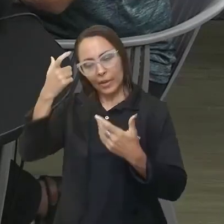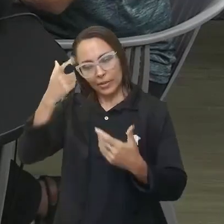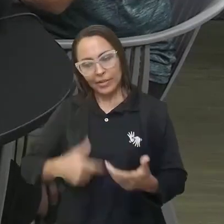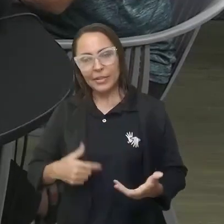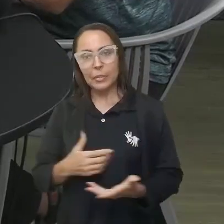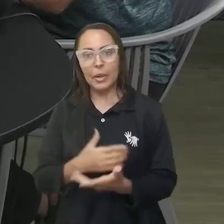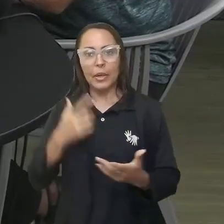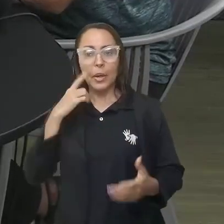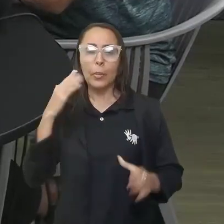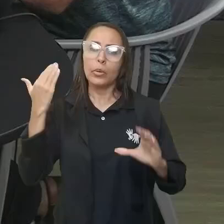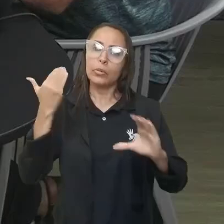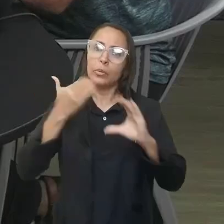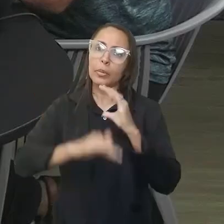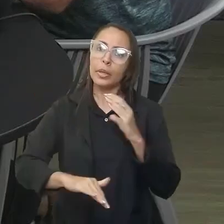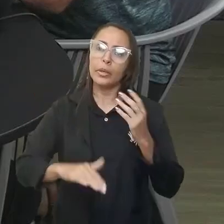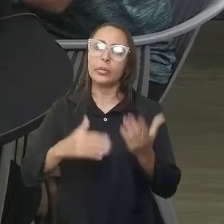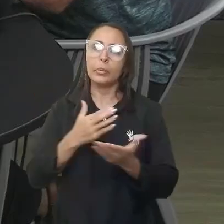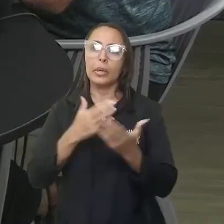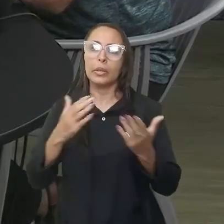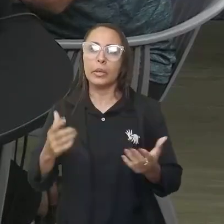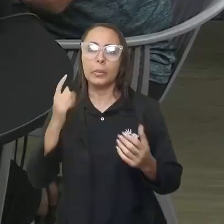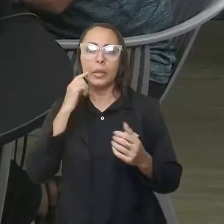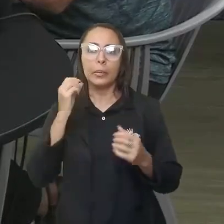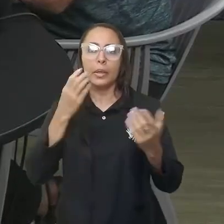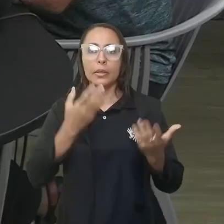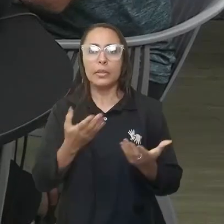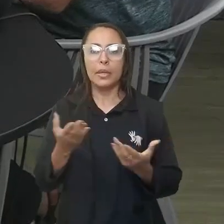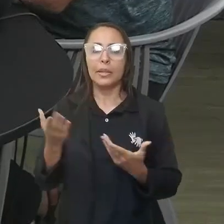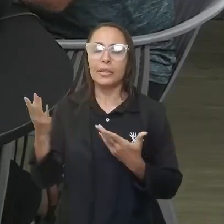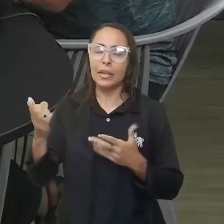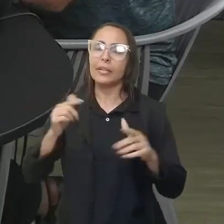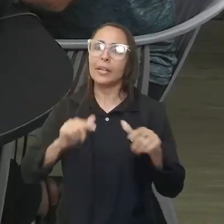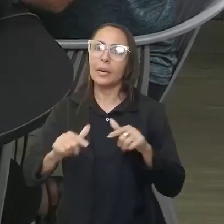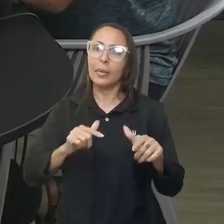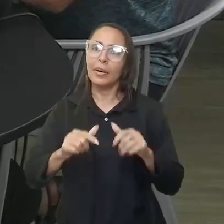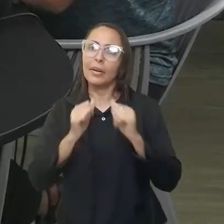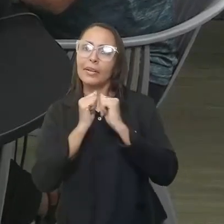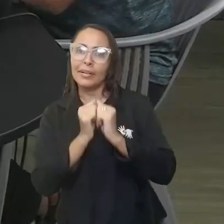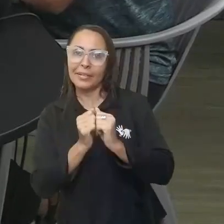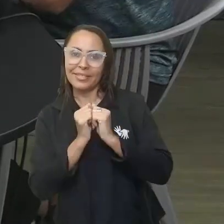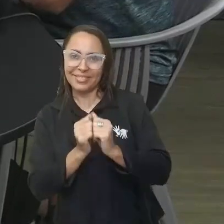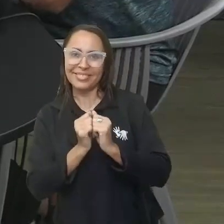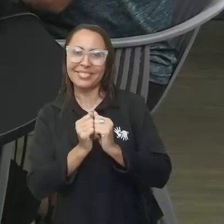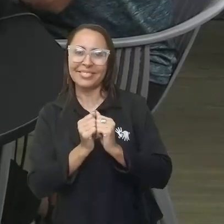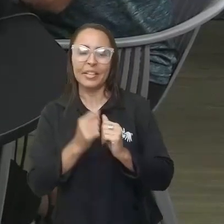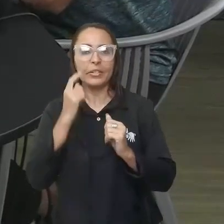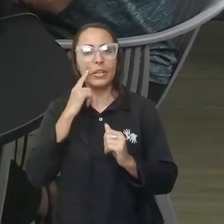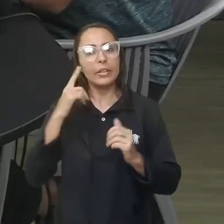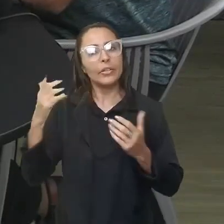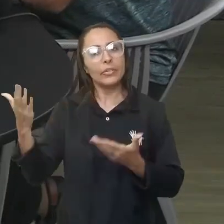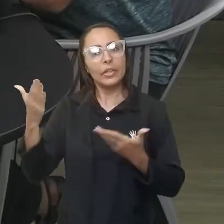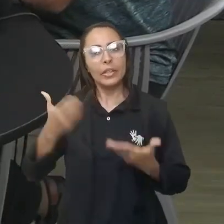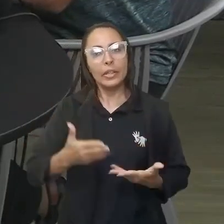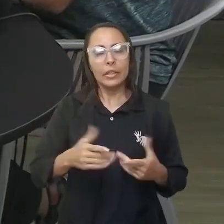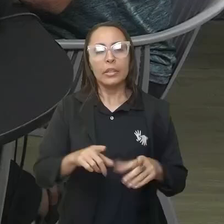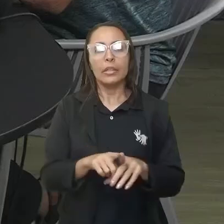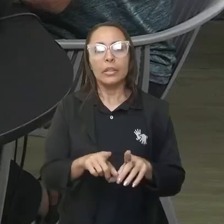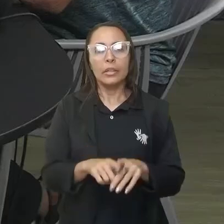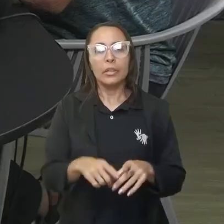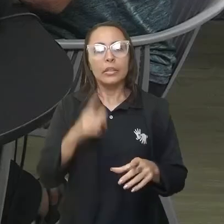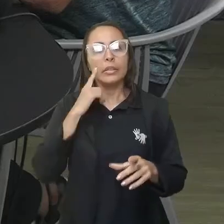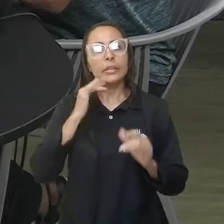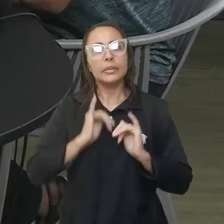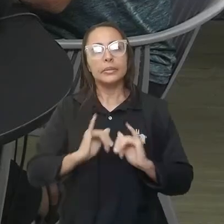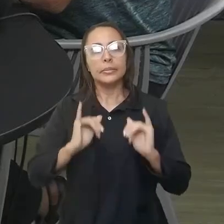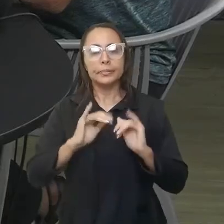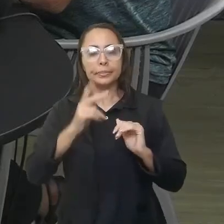o e-mail da gente assim quando for aparecer, para quem quiser trabalhar com a gente vir e dizer para